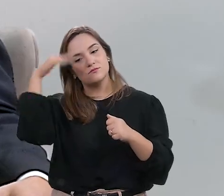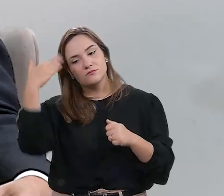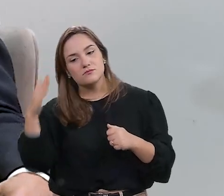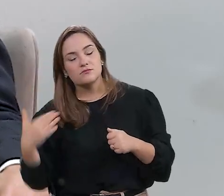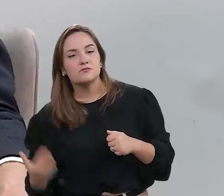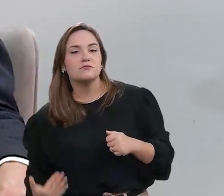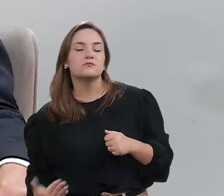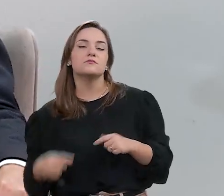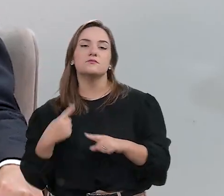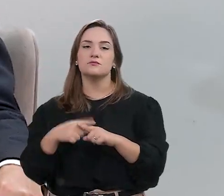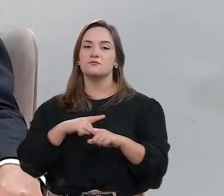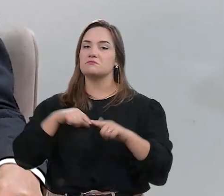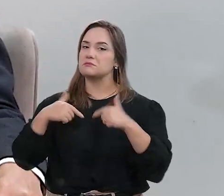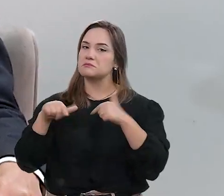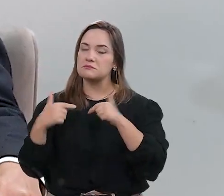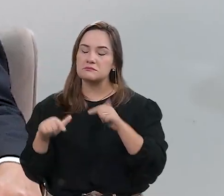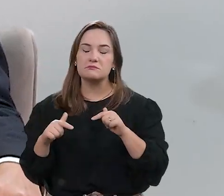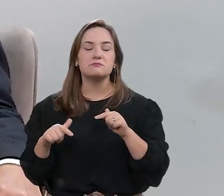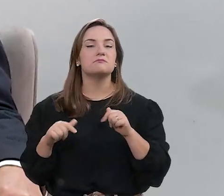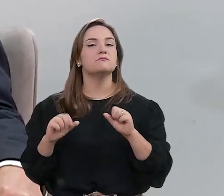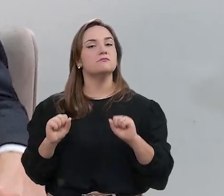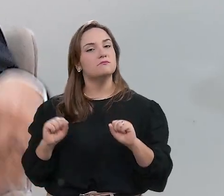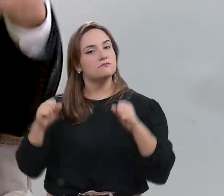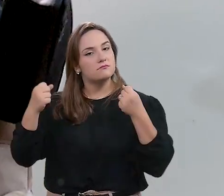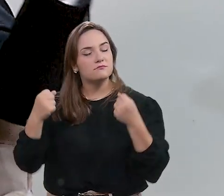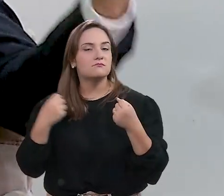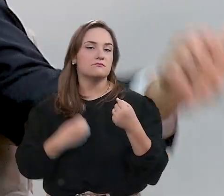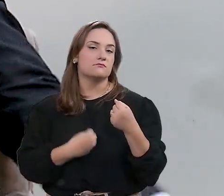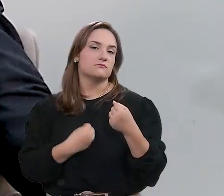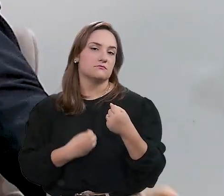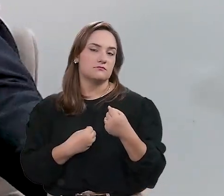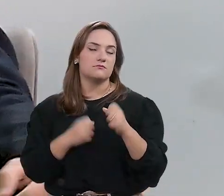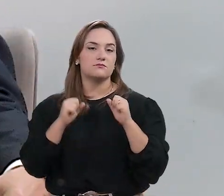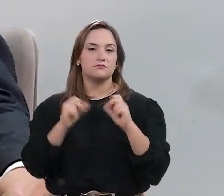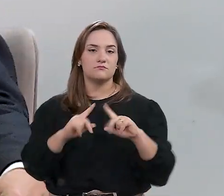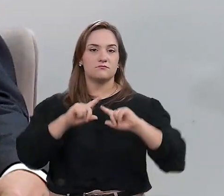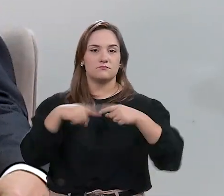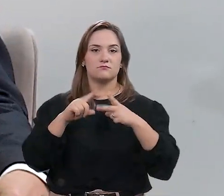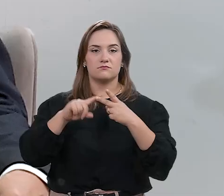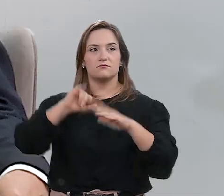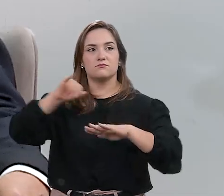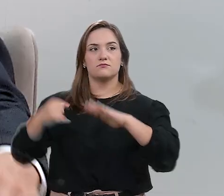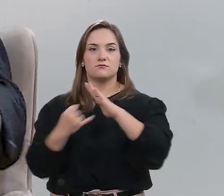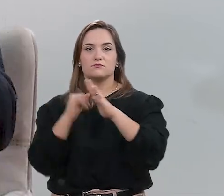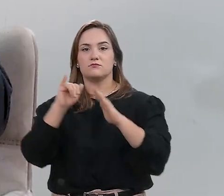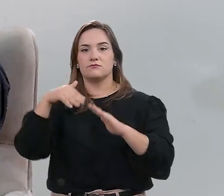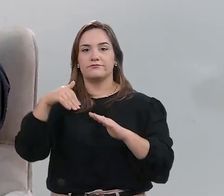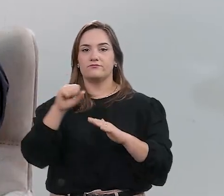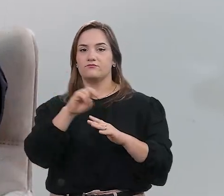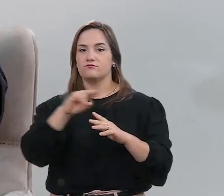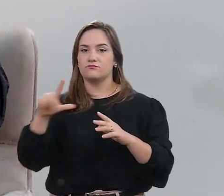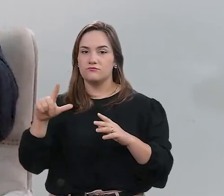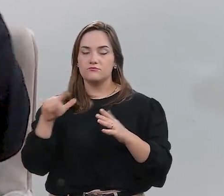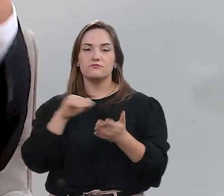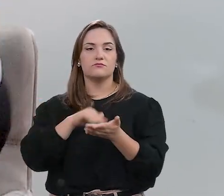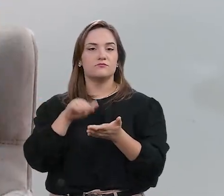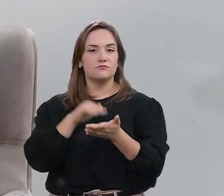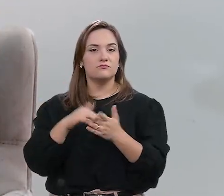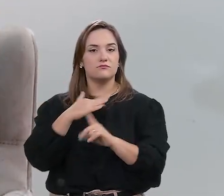Pelo trabalho, pelo envolvimento. Depois o IMASU, Secretaria de Meio Ambiente, houve